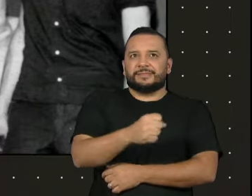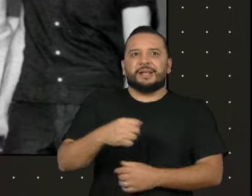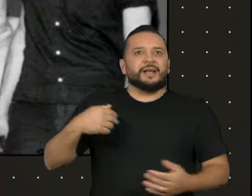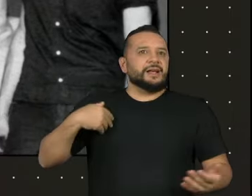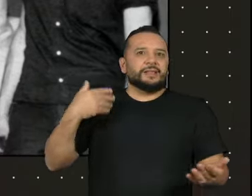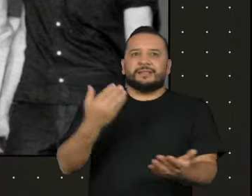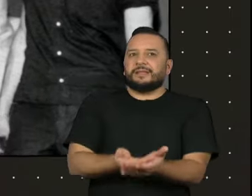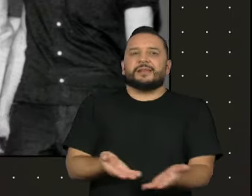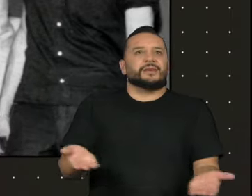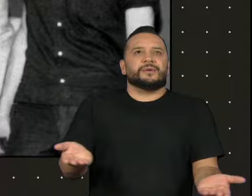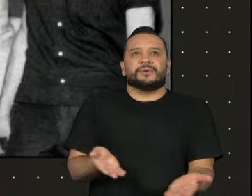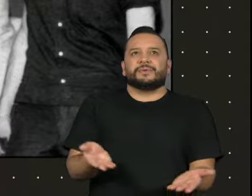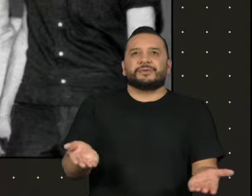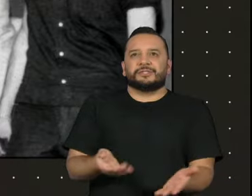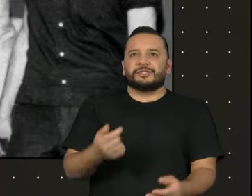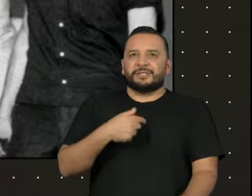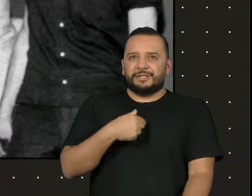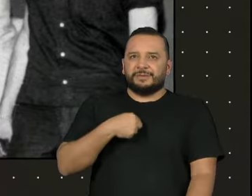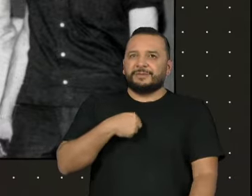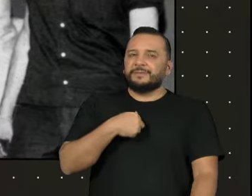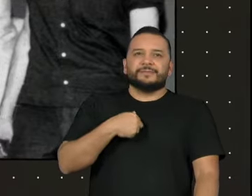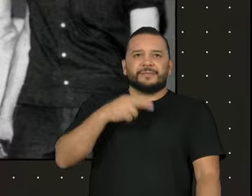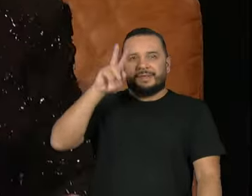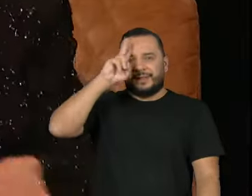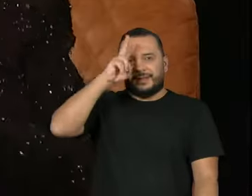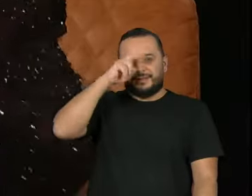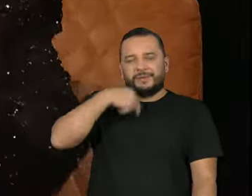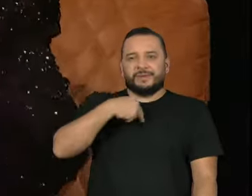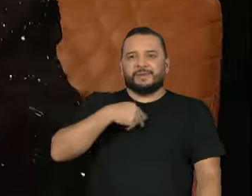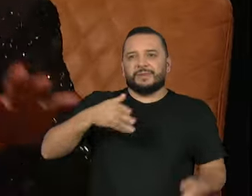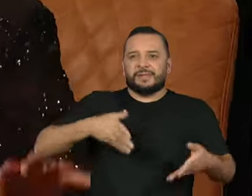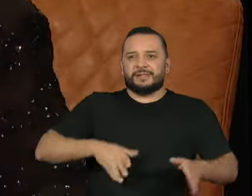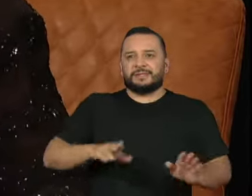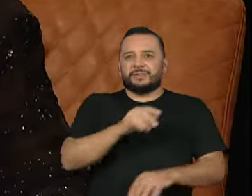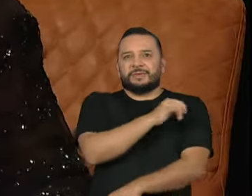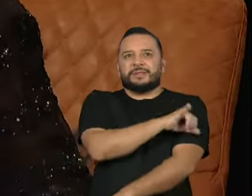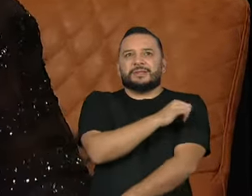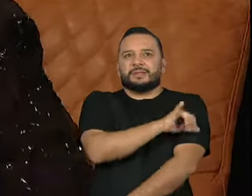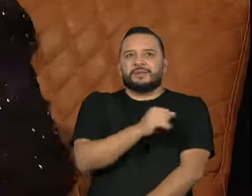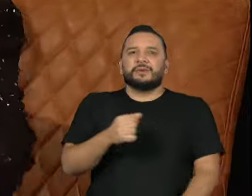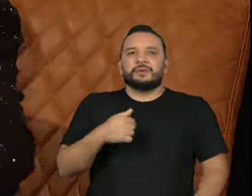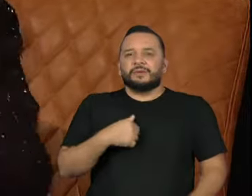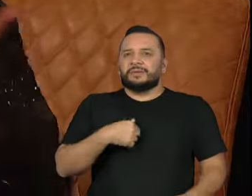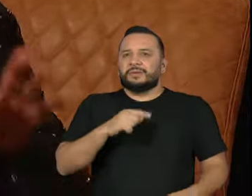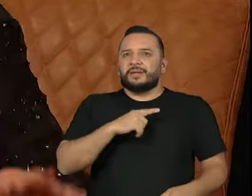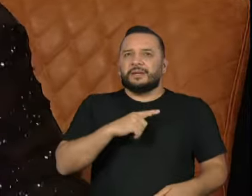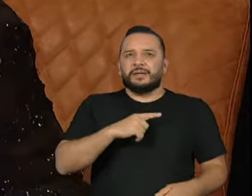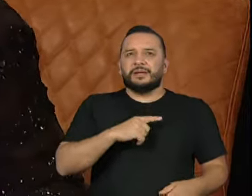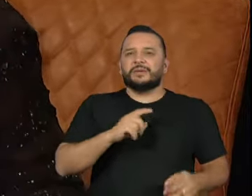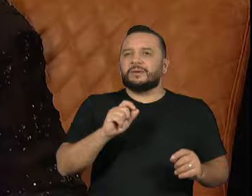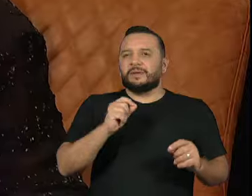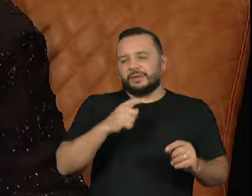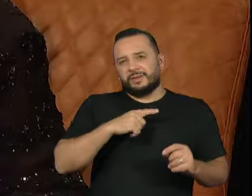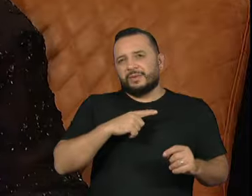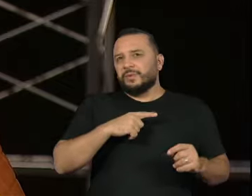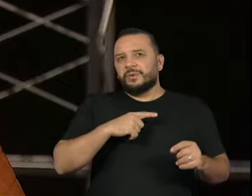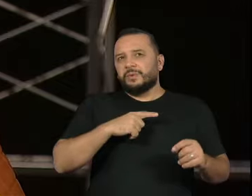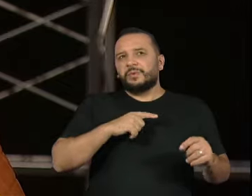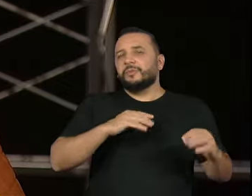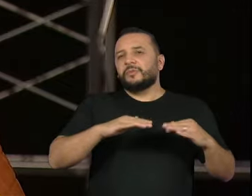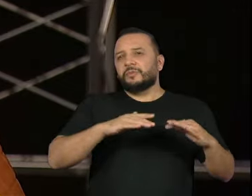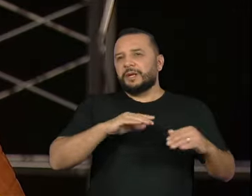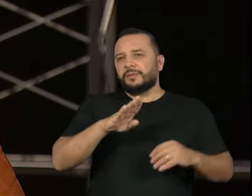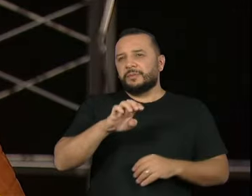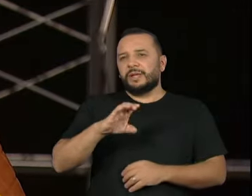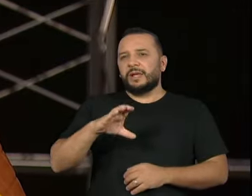Que engraçado, eu sou carioca, né? Acho o Beco das Garrafas uma das coisas mais lindas do mundo, o movimento que